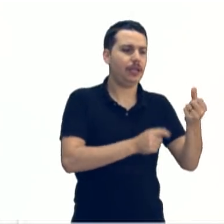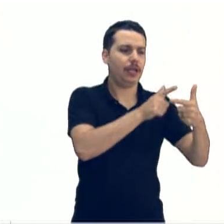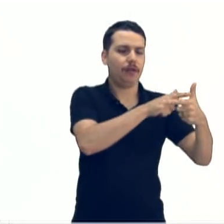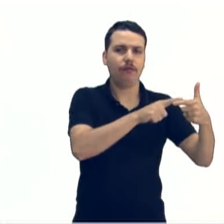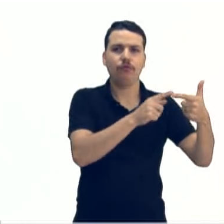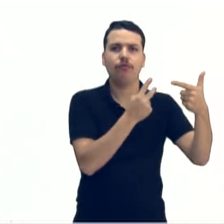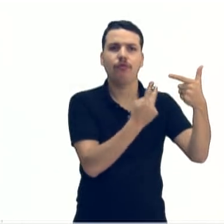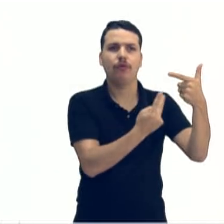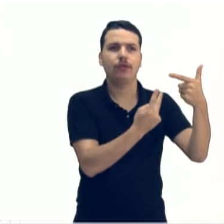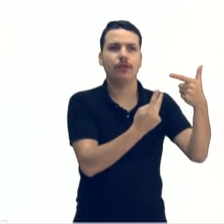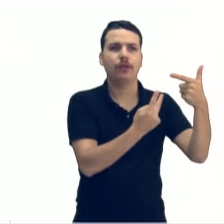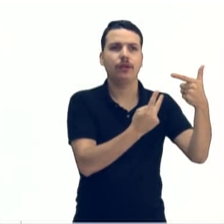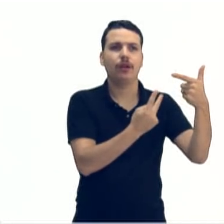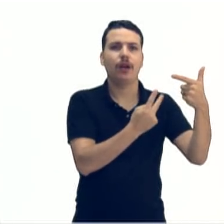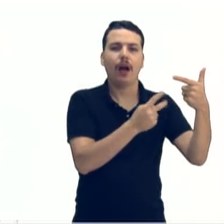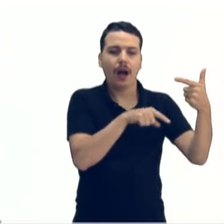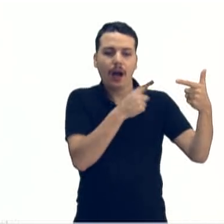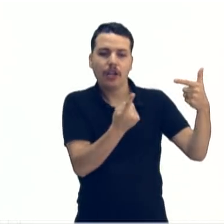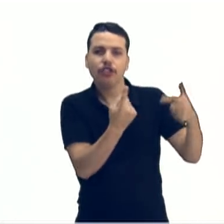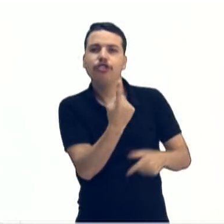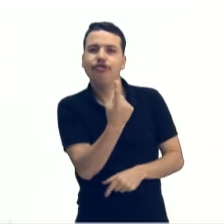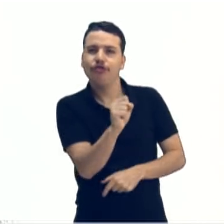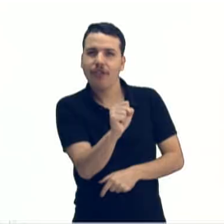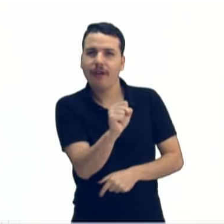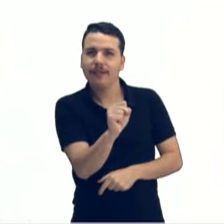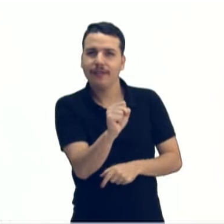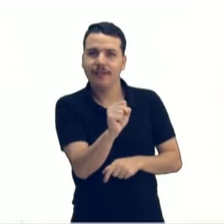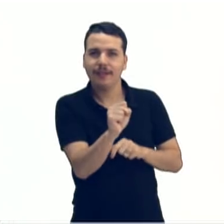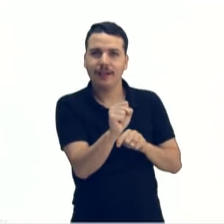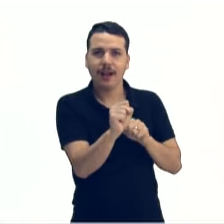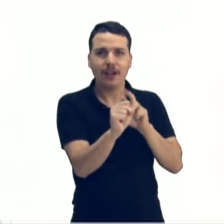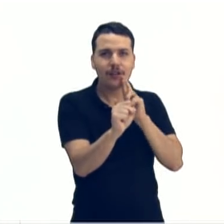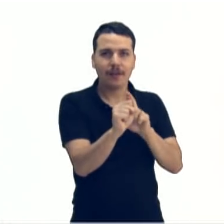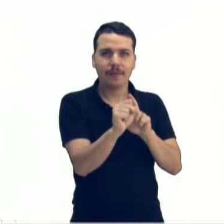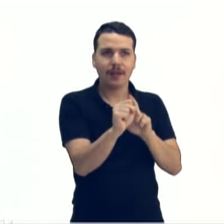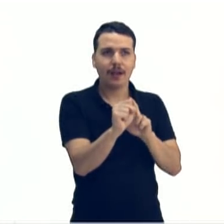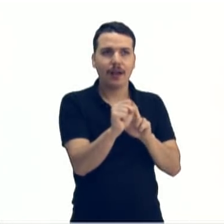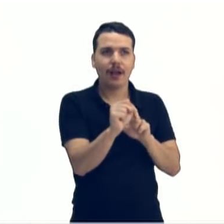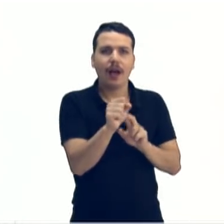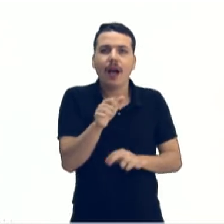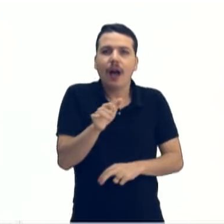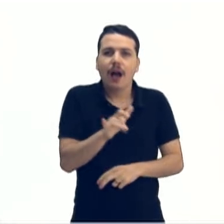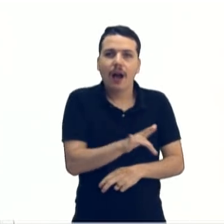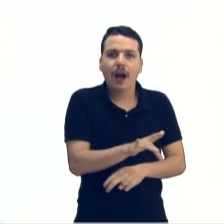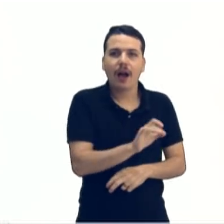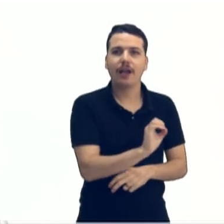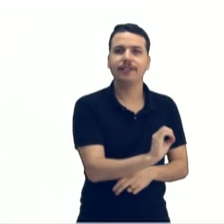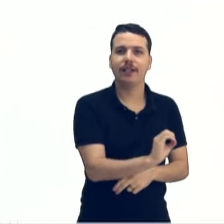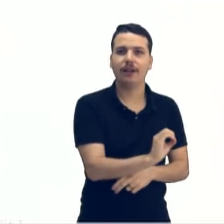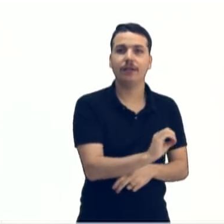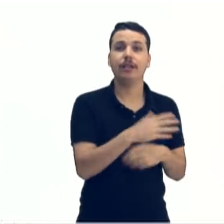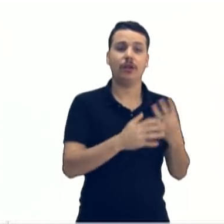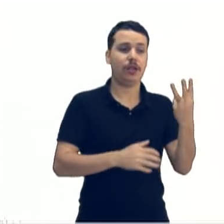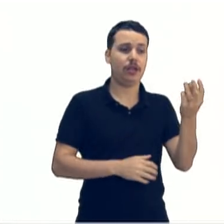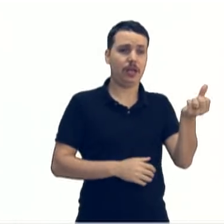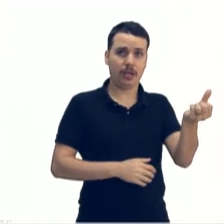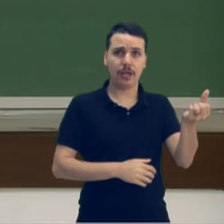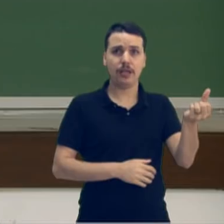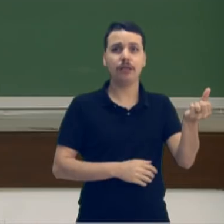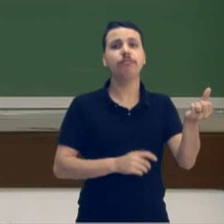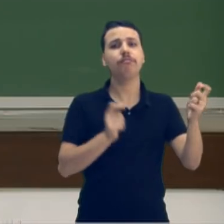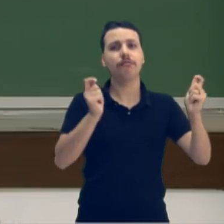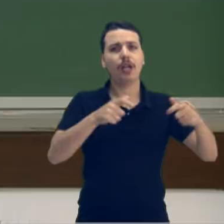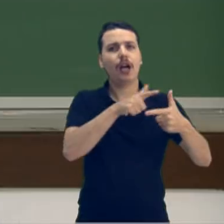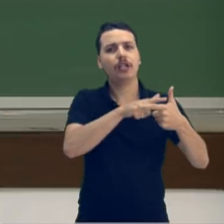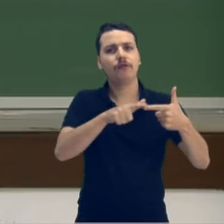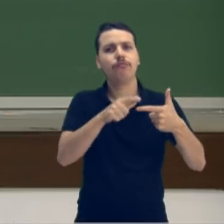por 2, você encontrou 18 aí, não encontrou? Olha só, e você viu que o resto deu zero. Então, 36 é divisível